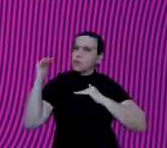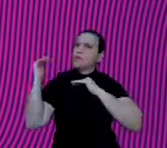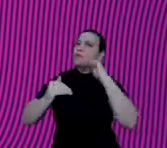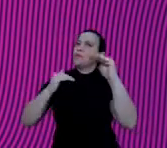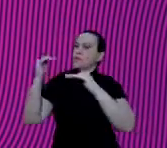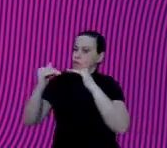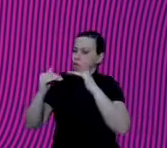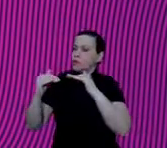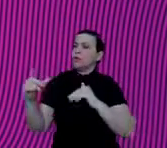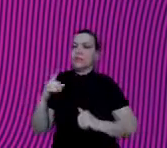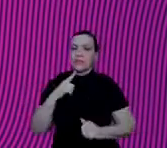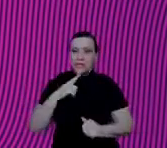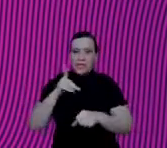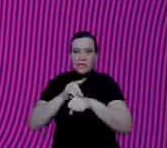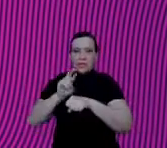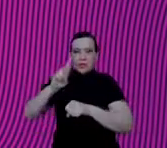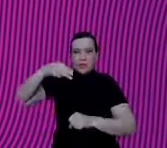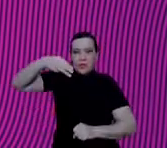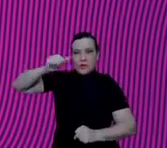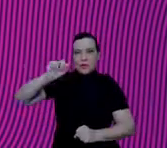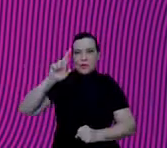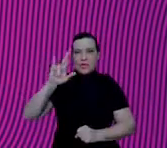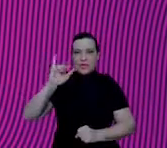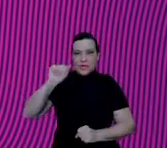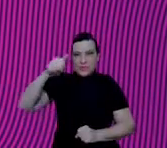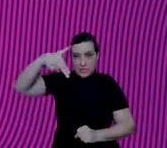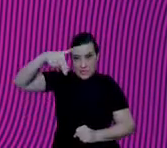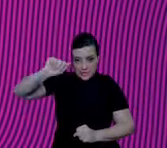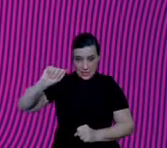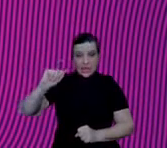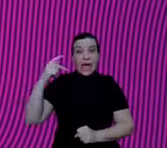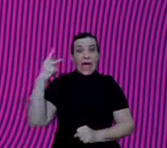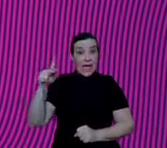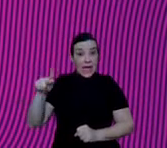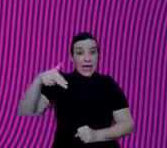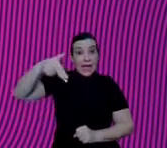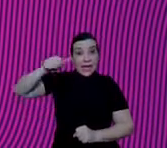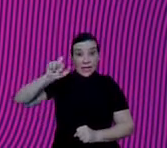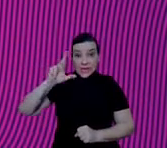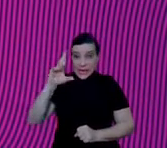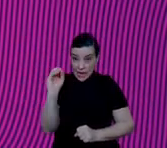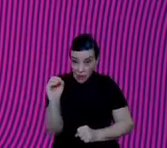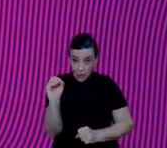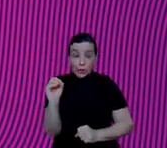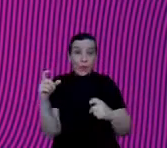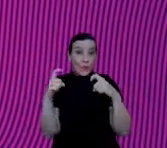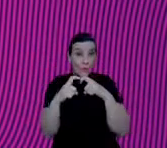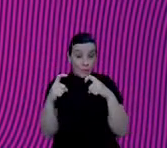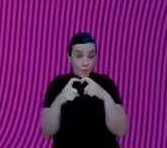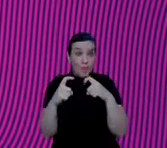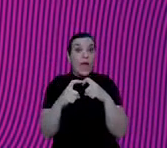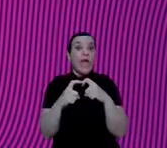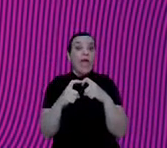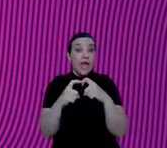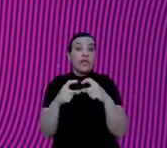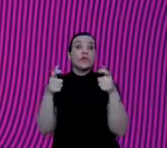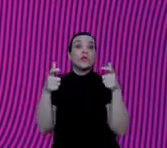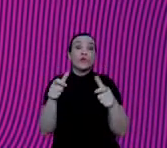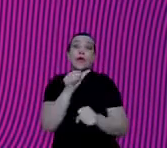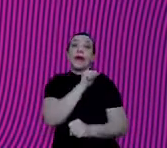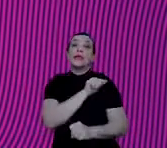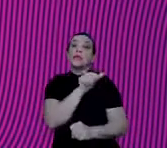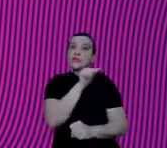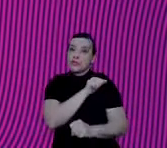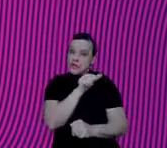doutora Mariana Spitz. A doutora Mariana é neurologista no Rio de Janeiro. Ela tem